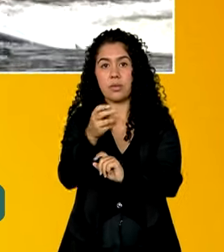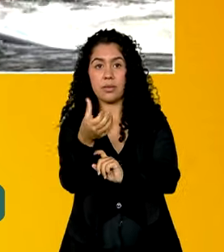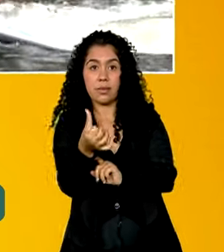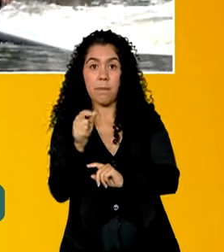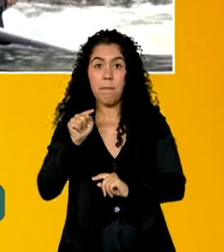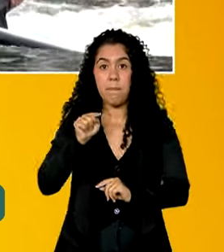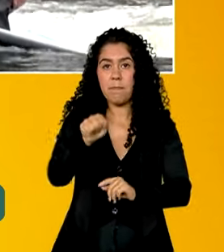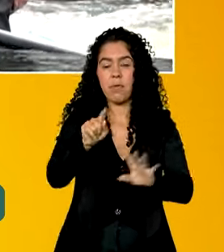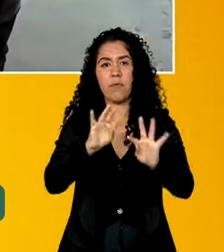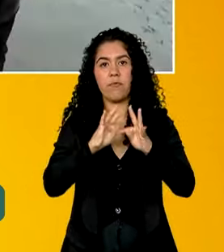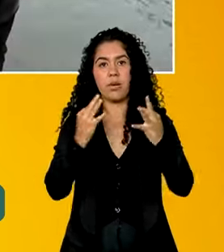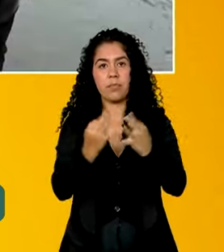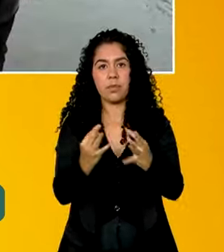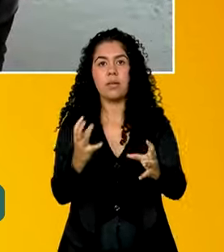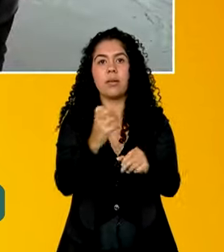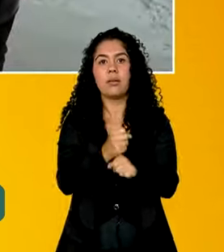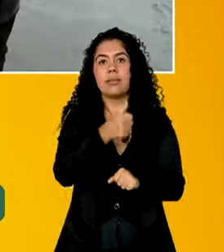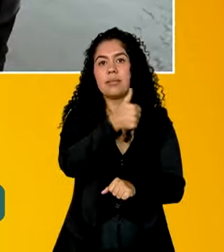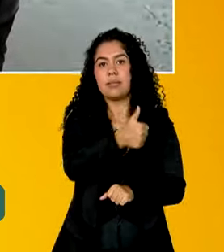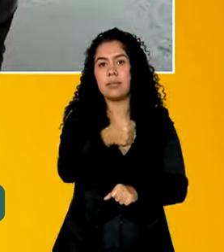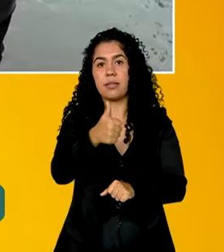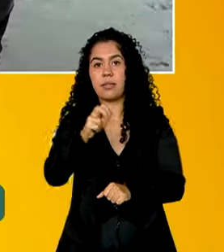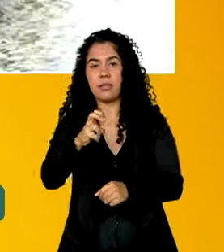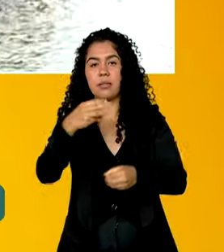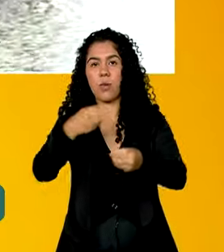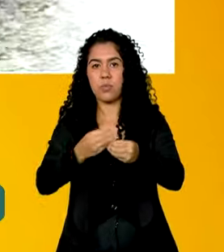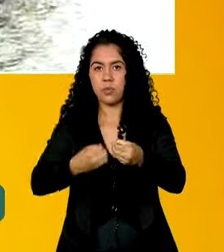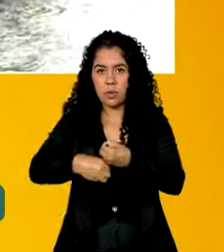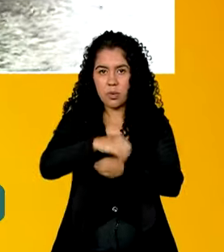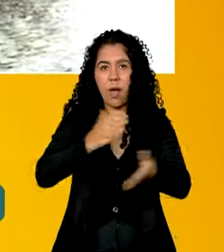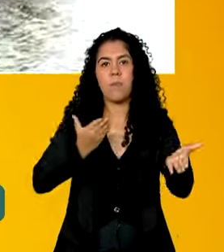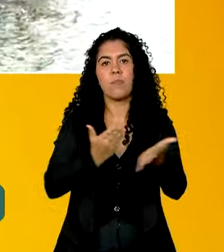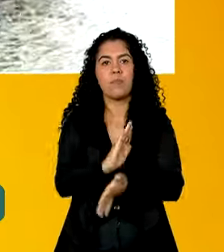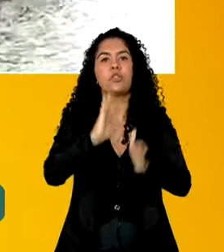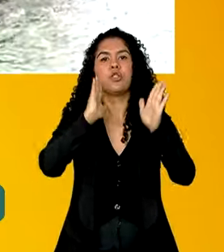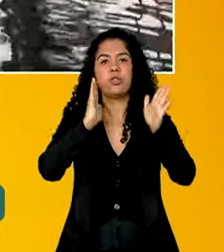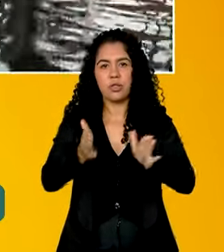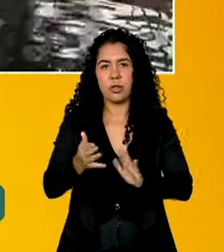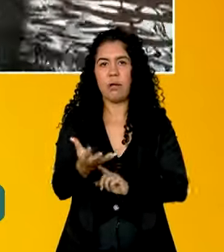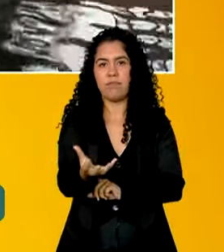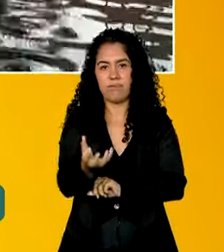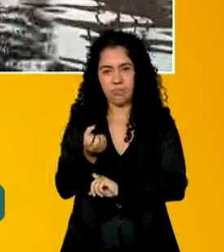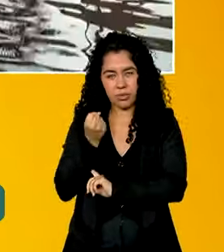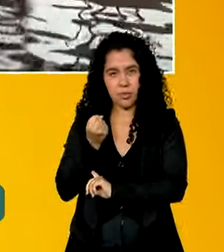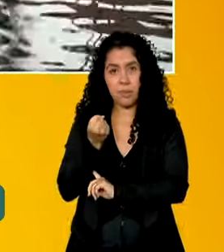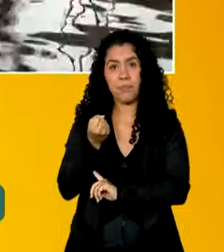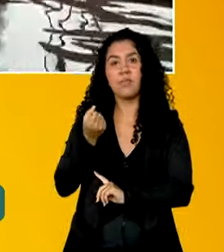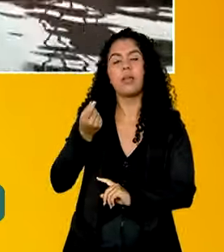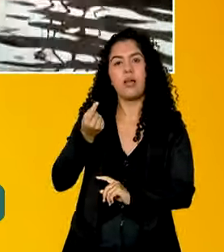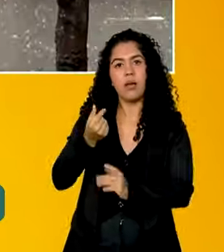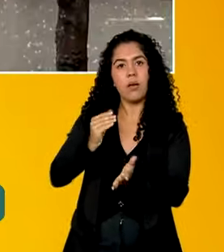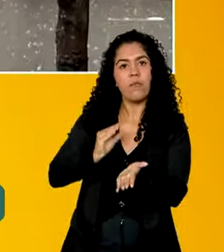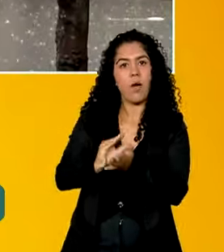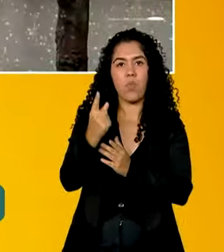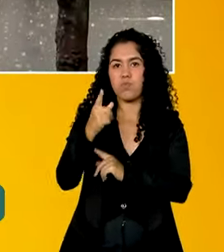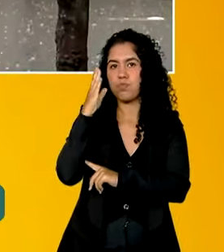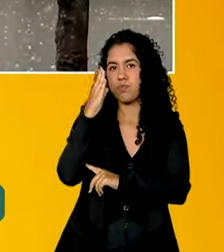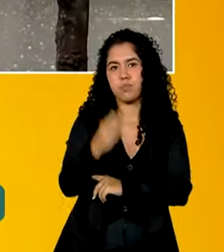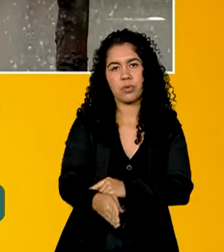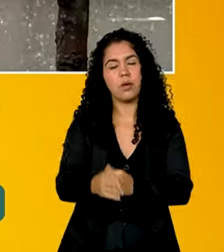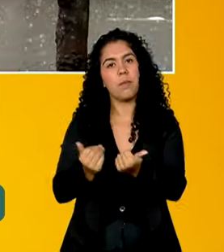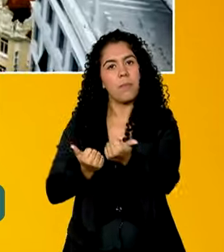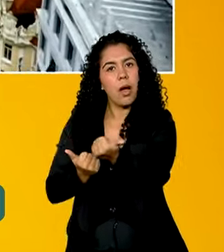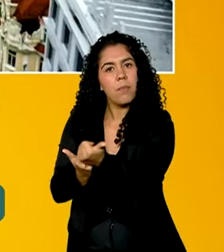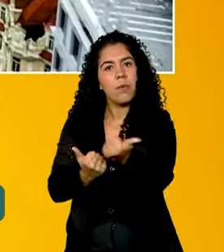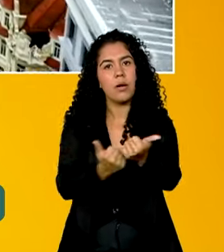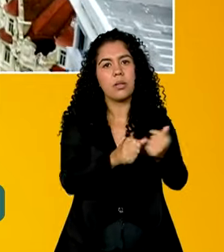famílias de 115 municípios já foram aprovadas e vão receber esse benefício. O valor vai ser pago numa parcela única, que é para ajudar as